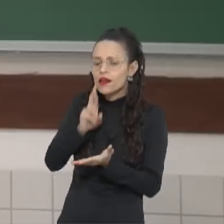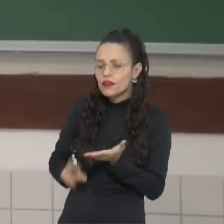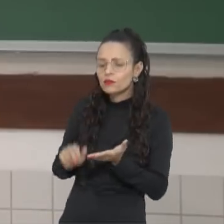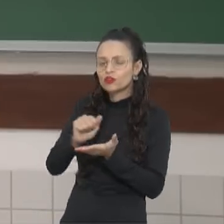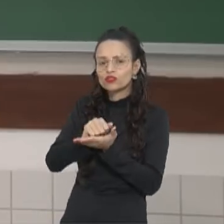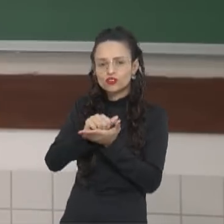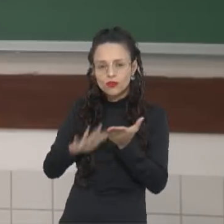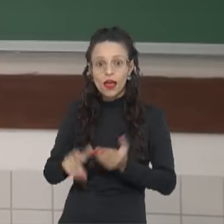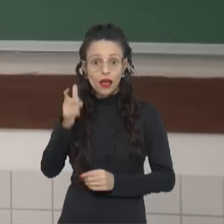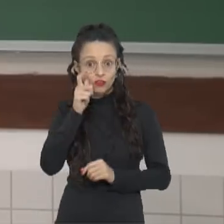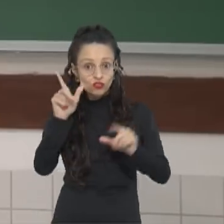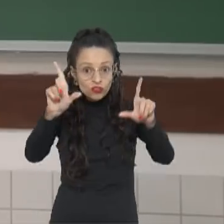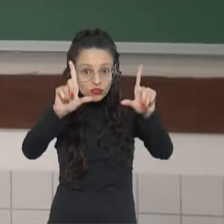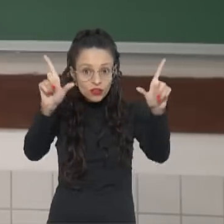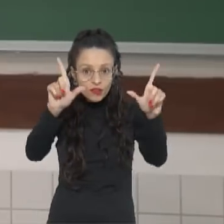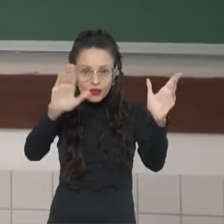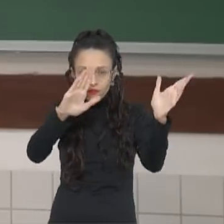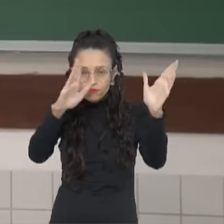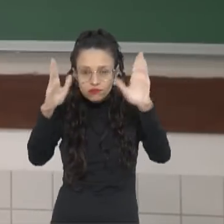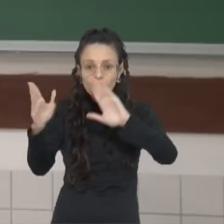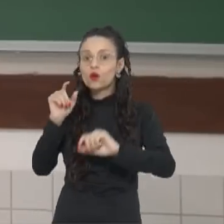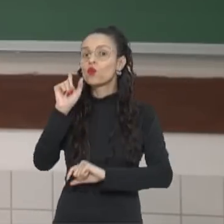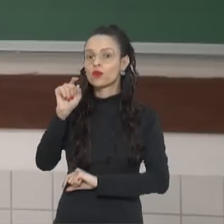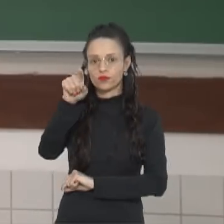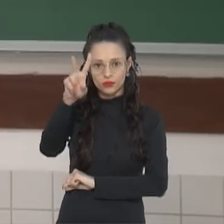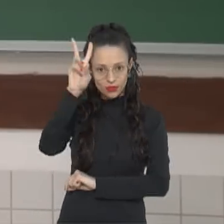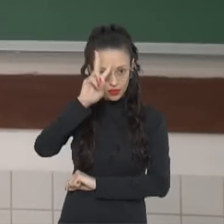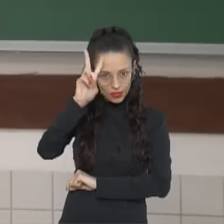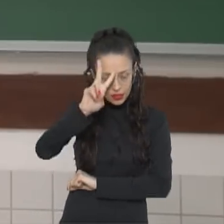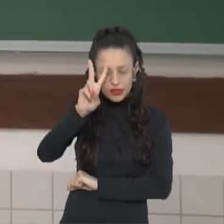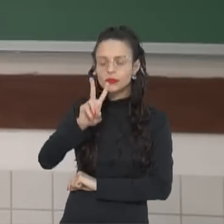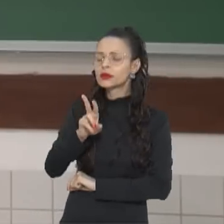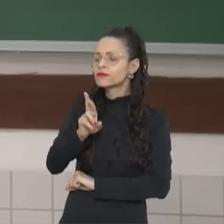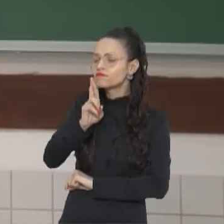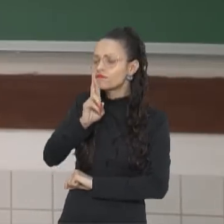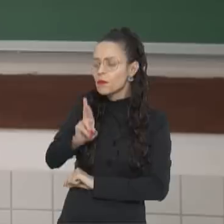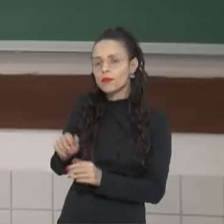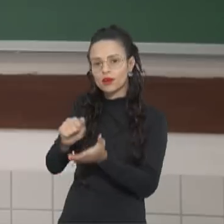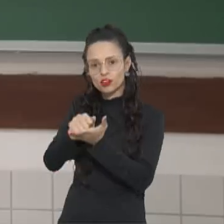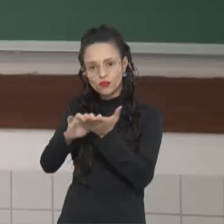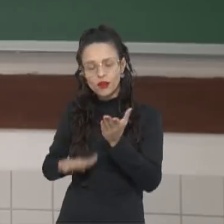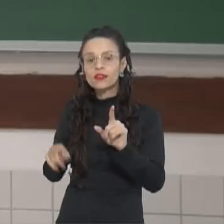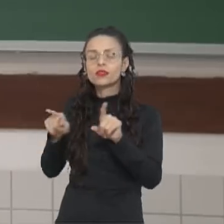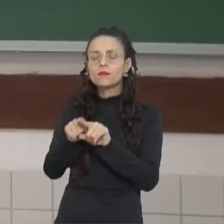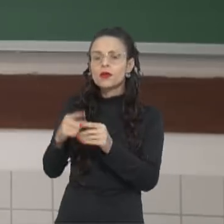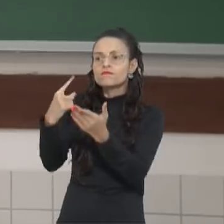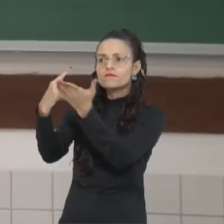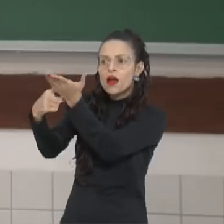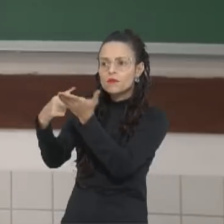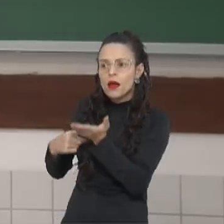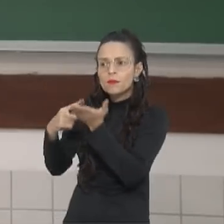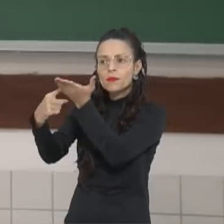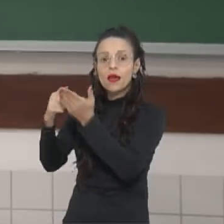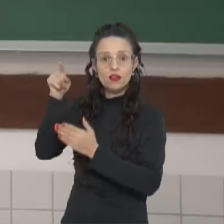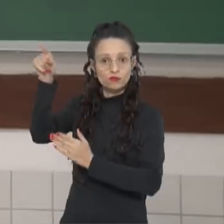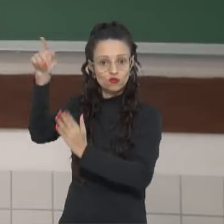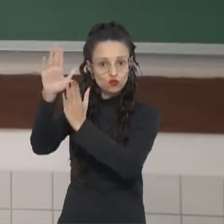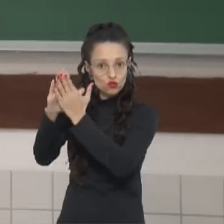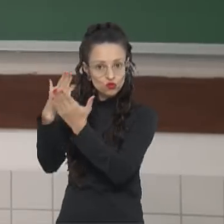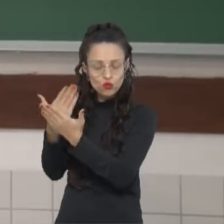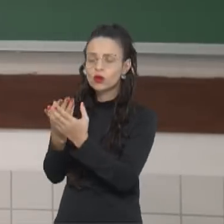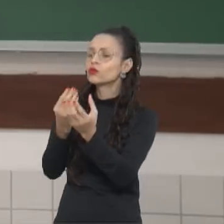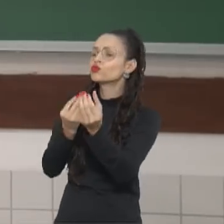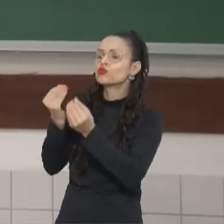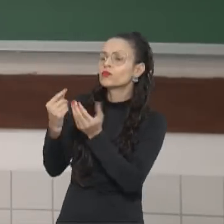pela televisão, lembre-se de fazer os exercícios, claro, e de conversar com a sua escola e marcar o melhor